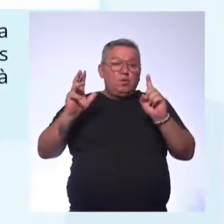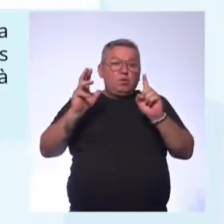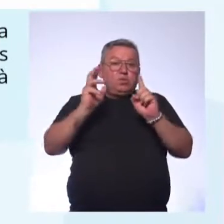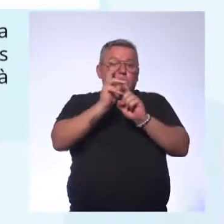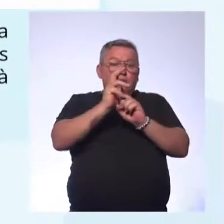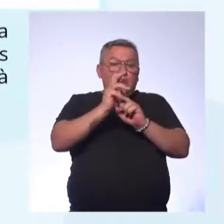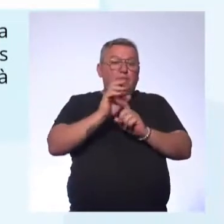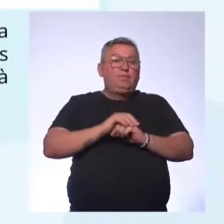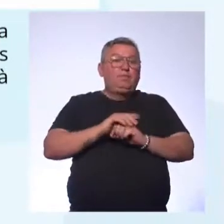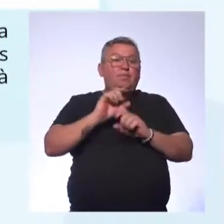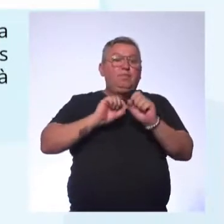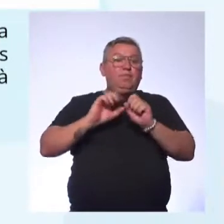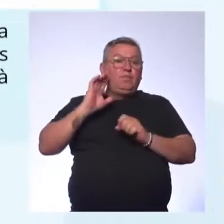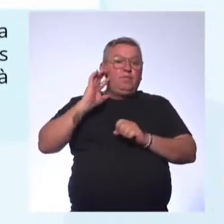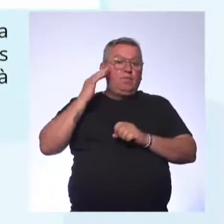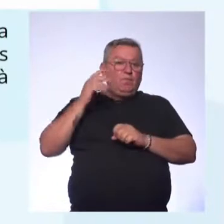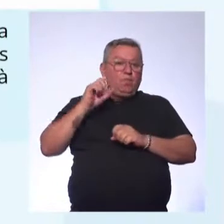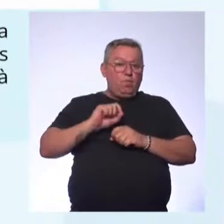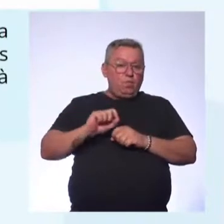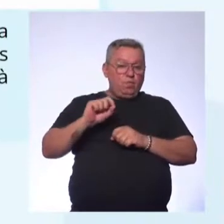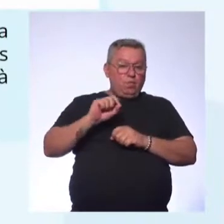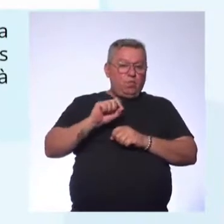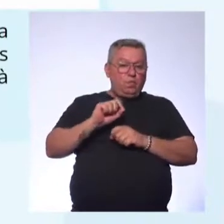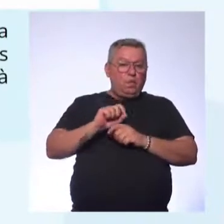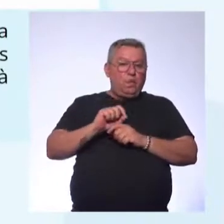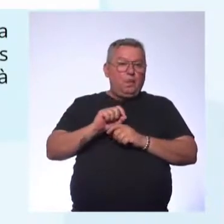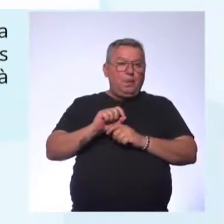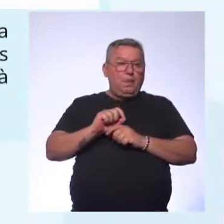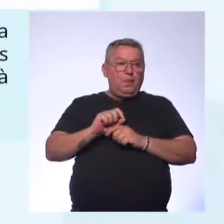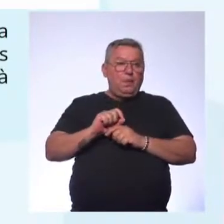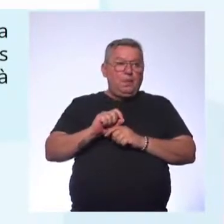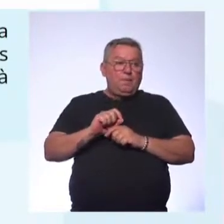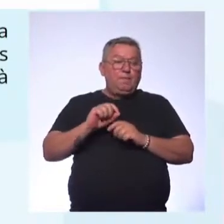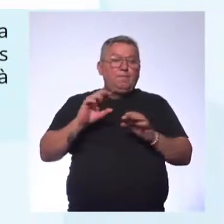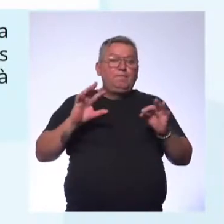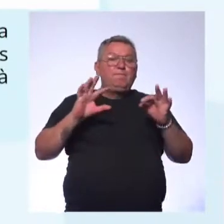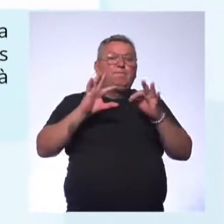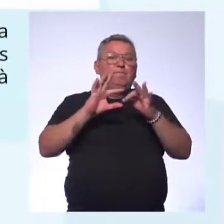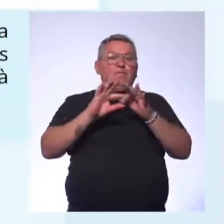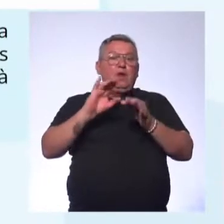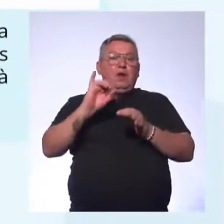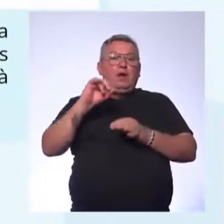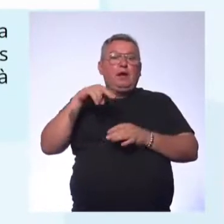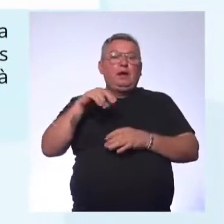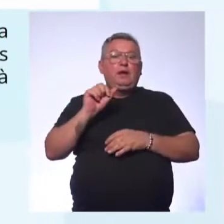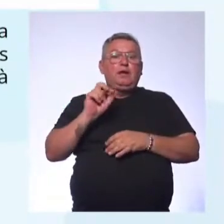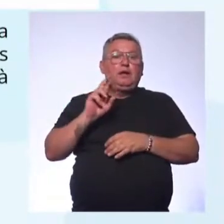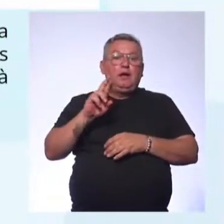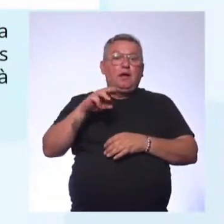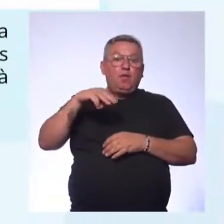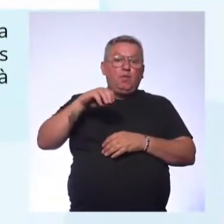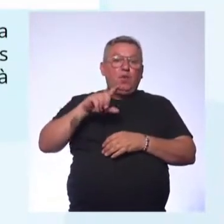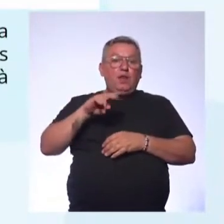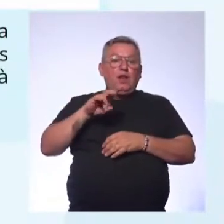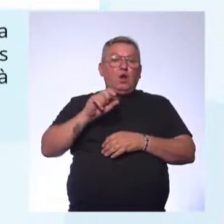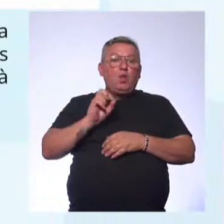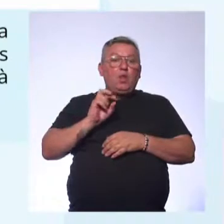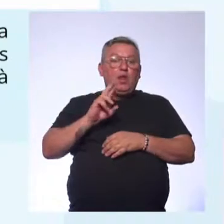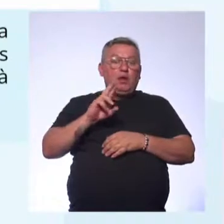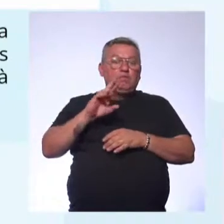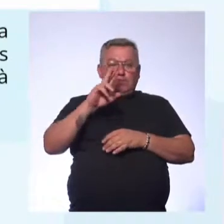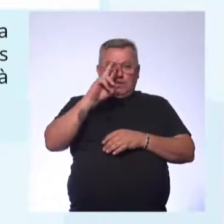aqui um pelo outro ocorrendo assim a ligação intermolecular as forças intermoleculares